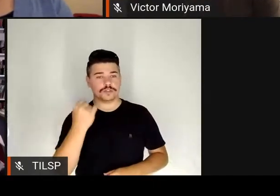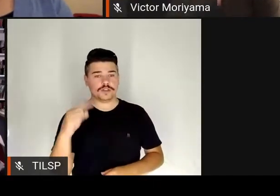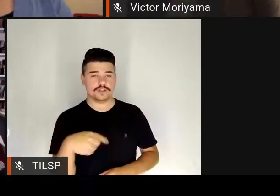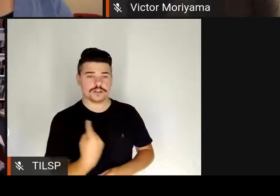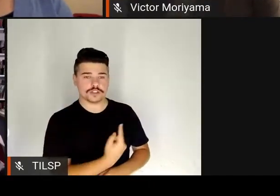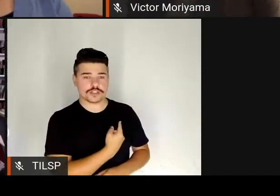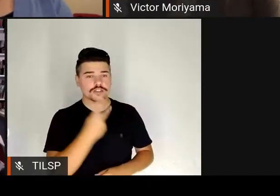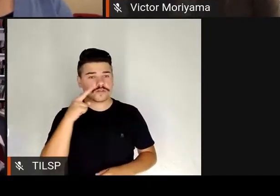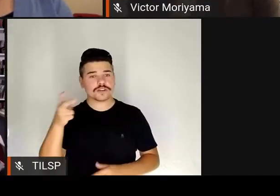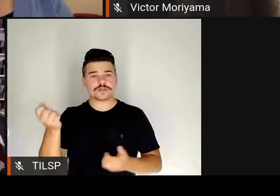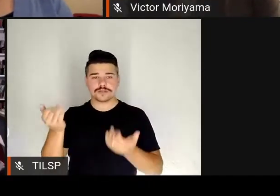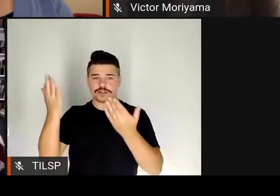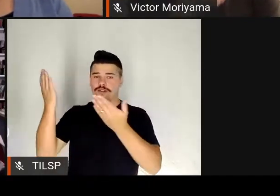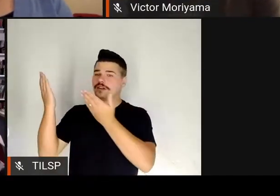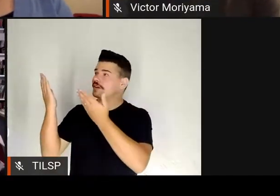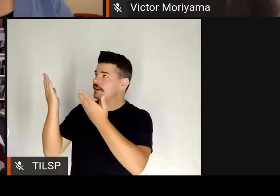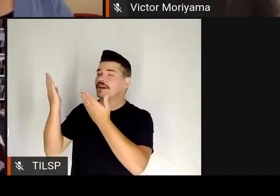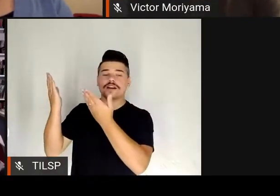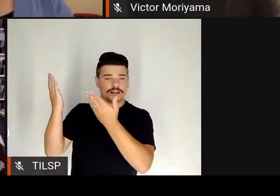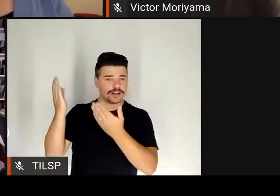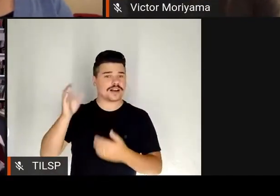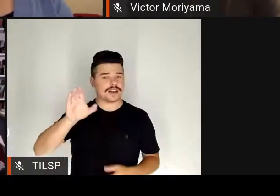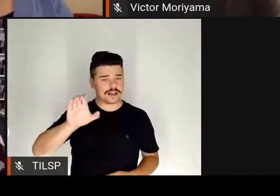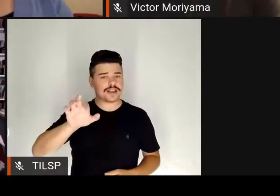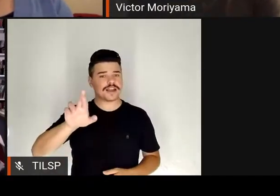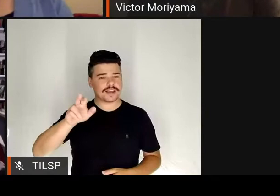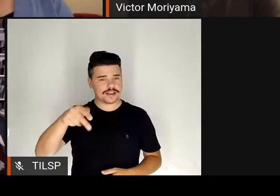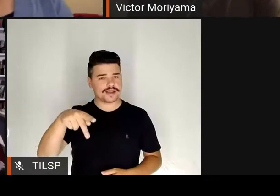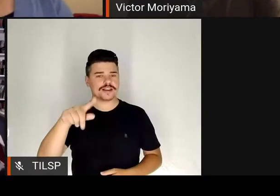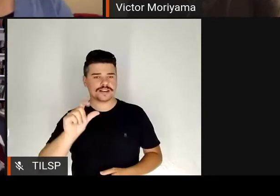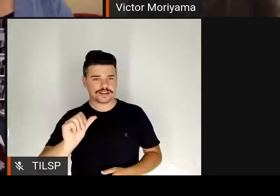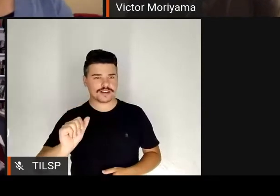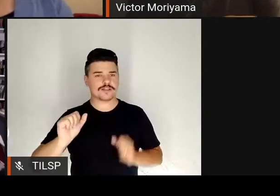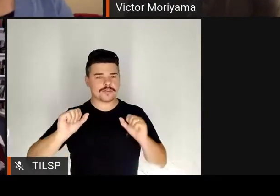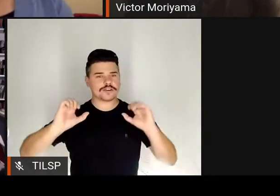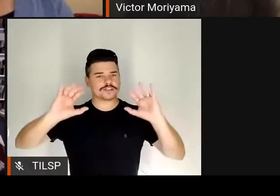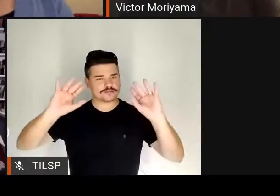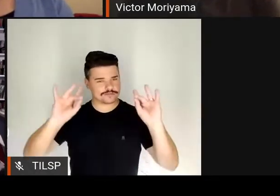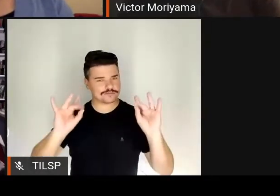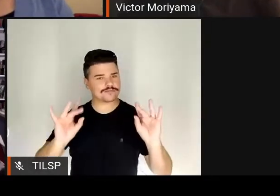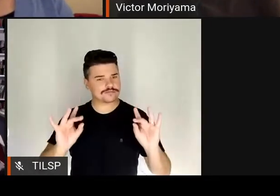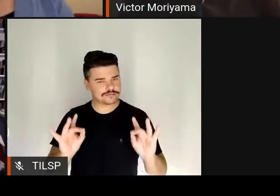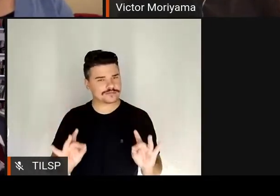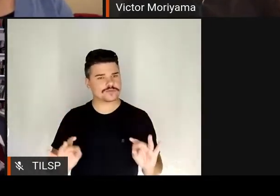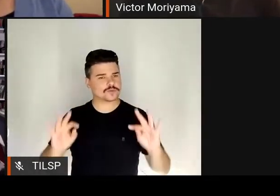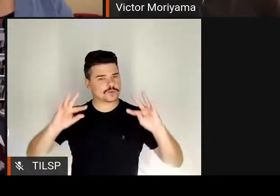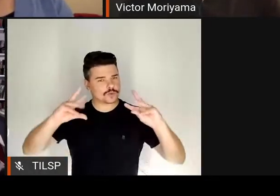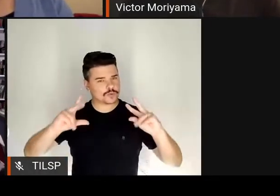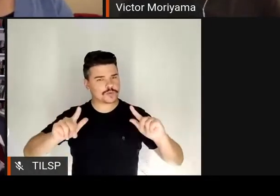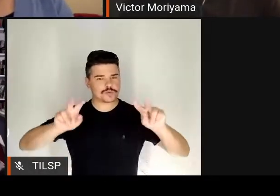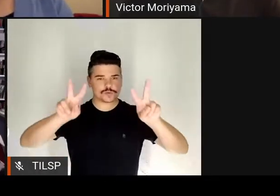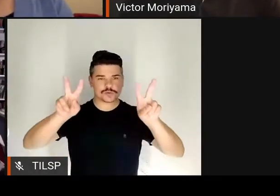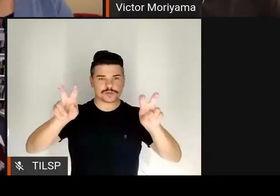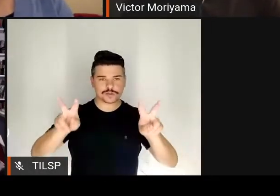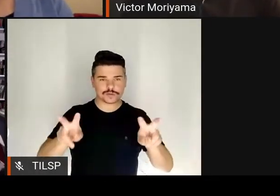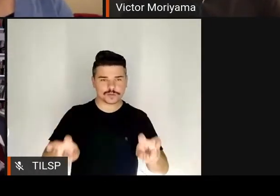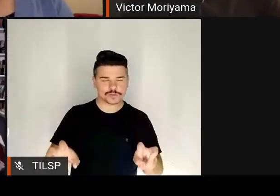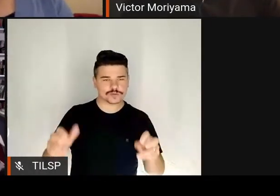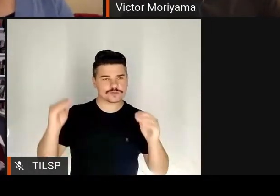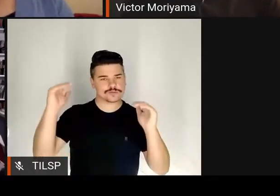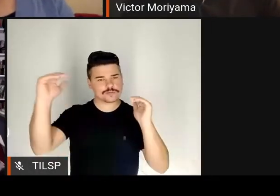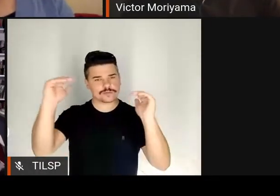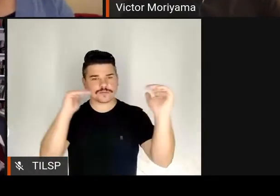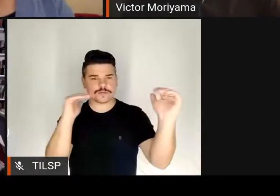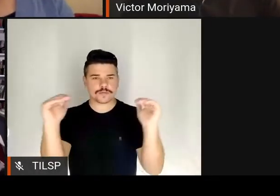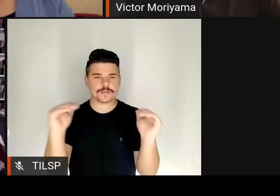Érica, então, né, que eu acho que pode abrir um leque para a gente, né, em todas essas questões de uma forma estruturada e